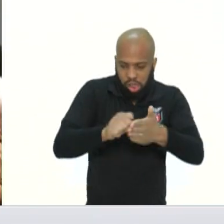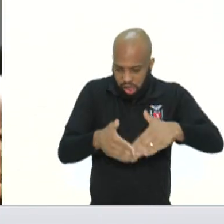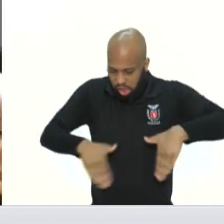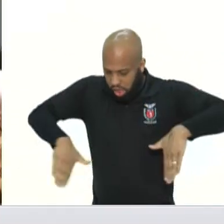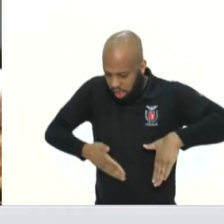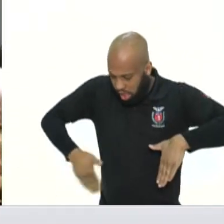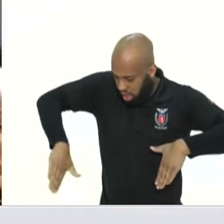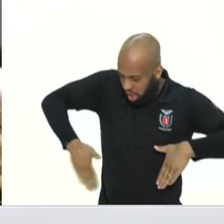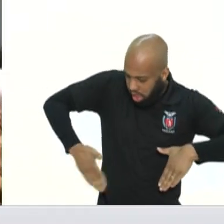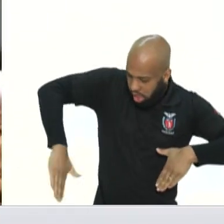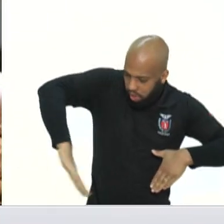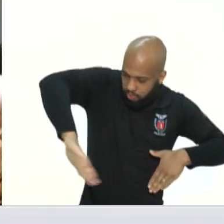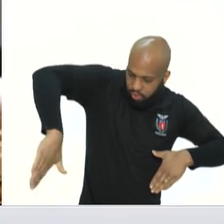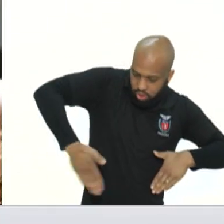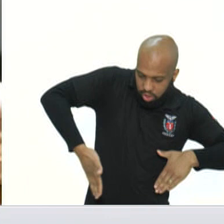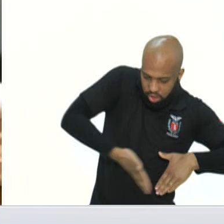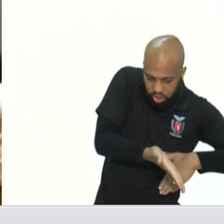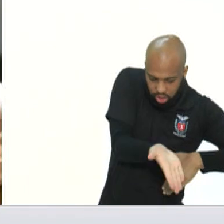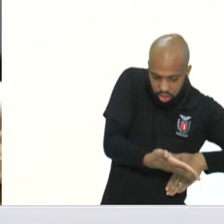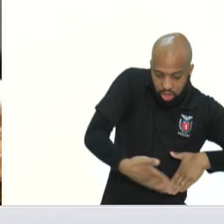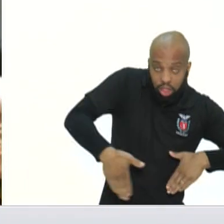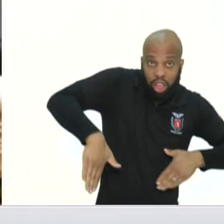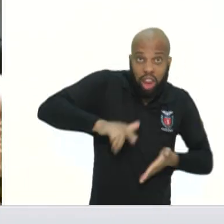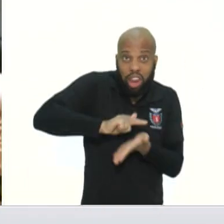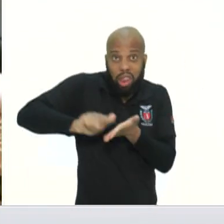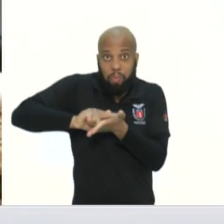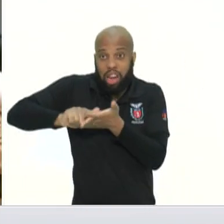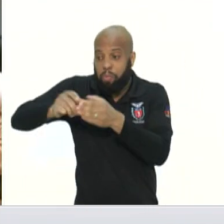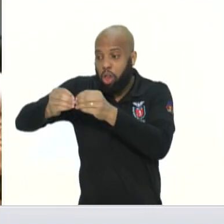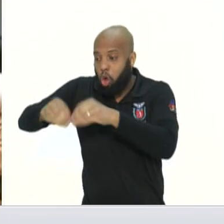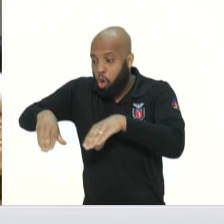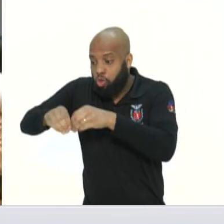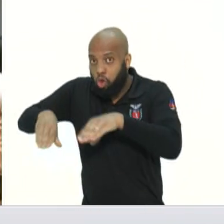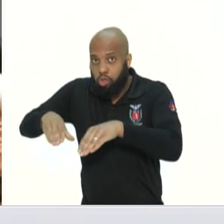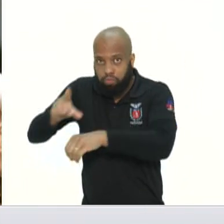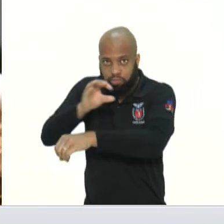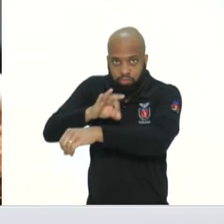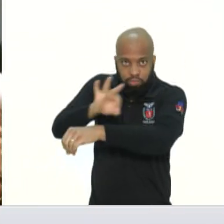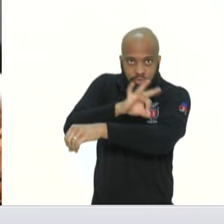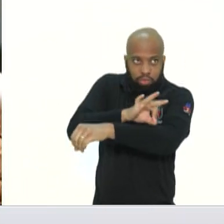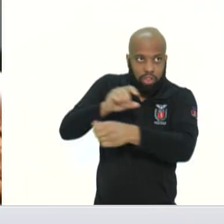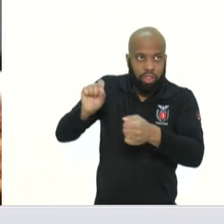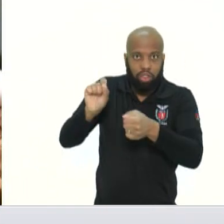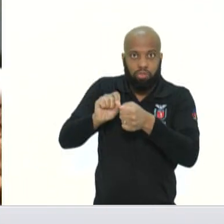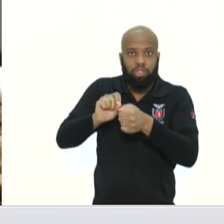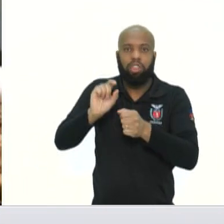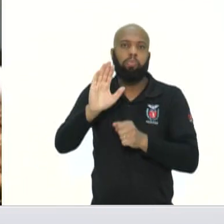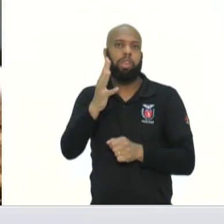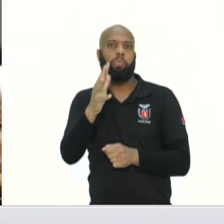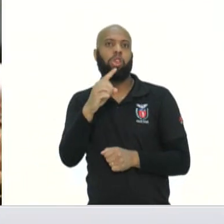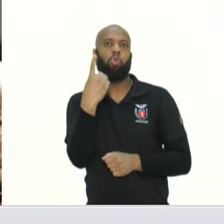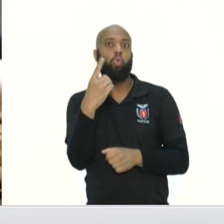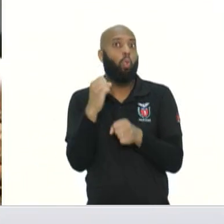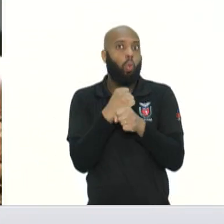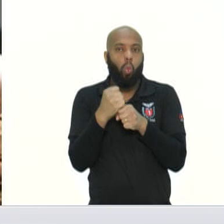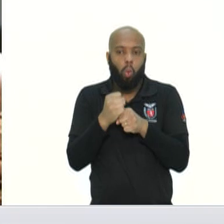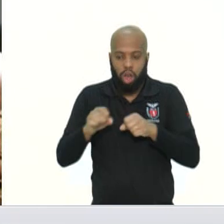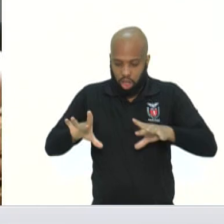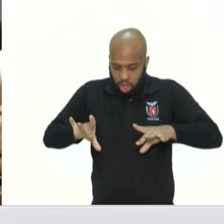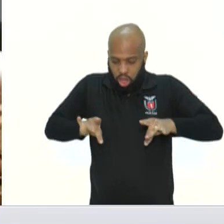parede da caixa d'água para tirar os ovinhos. Lembrando que os ovos do mosquito ficam de 1 ano a 450 dias no